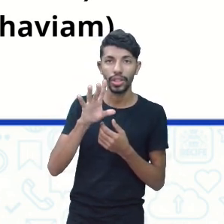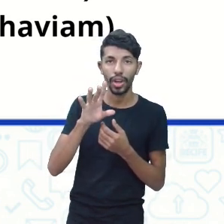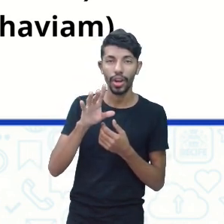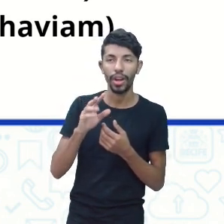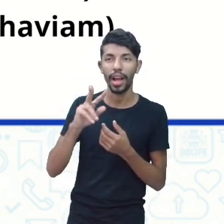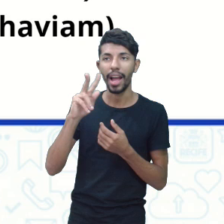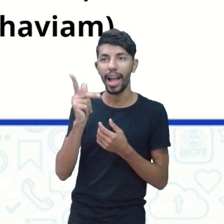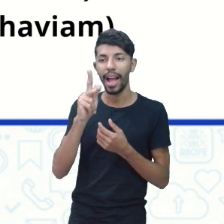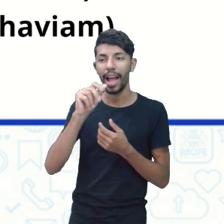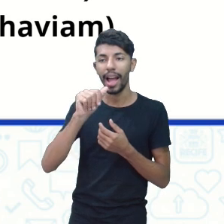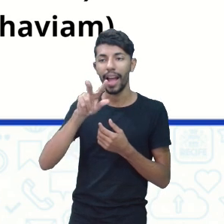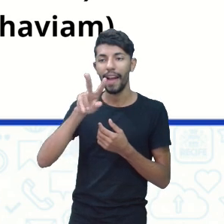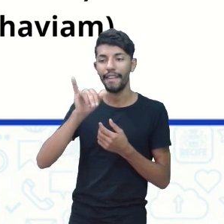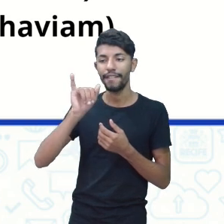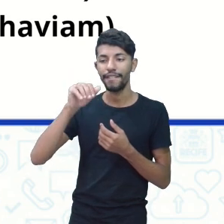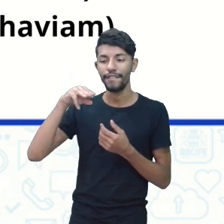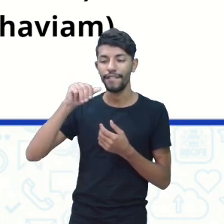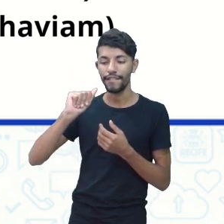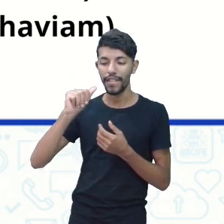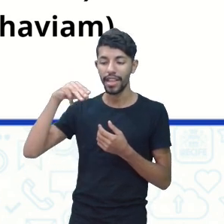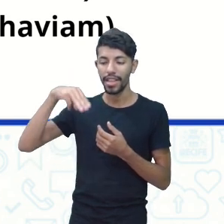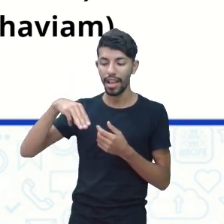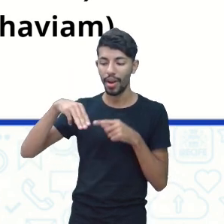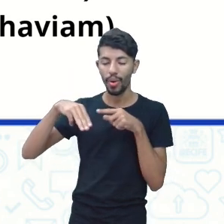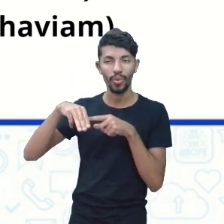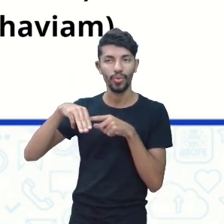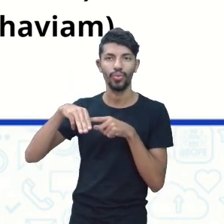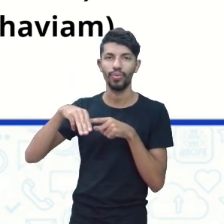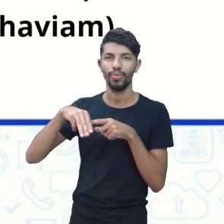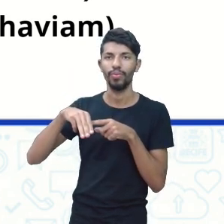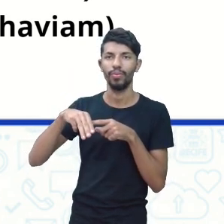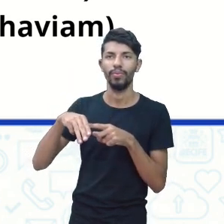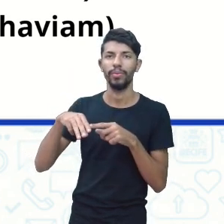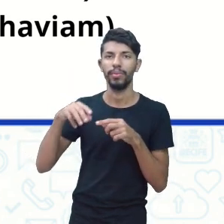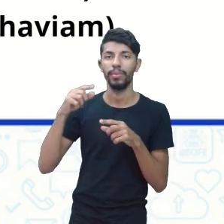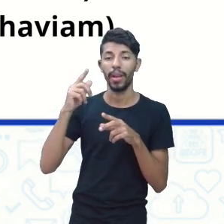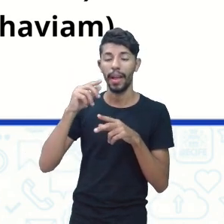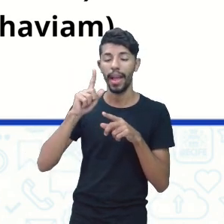verbo aqui no plural, não é? Só